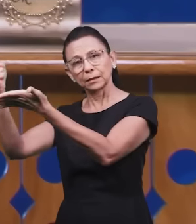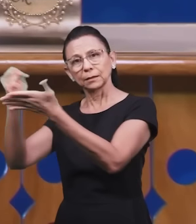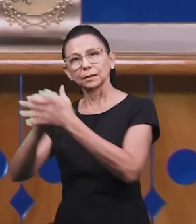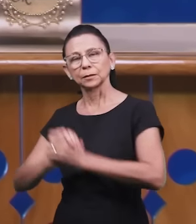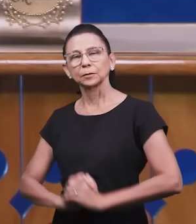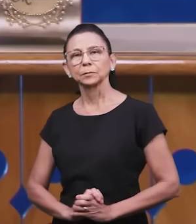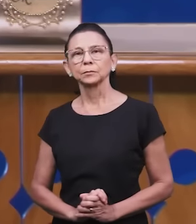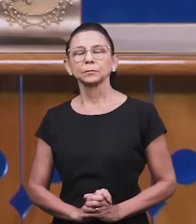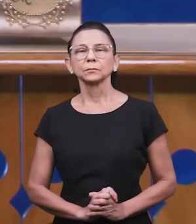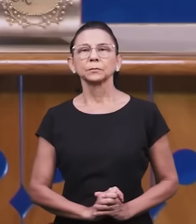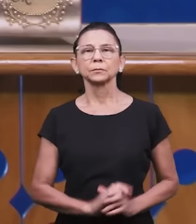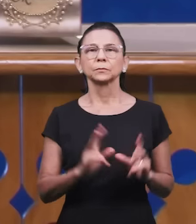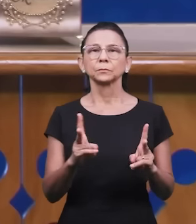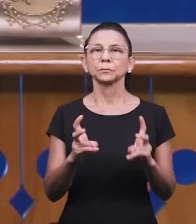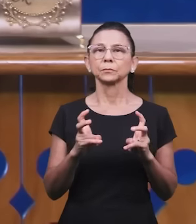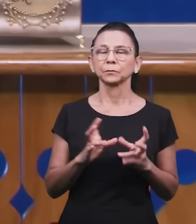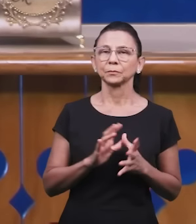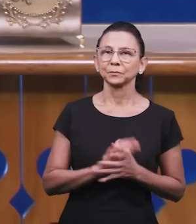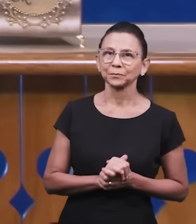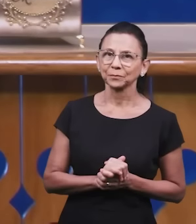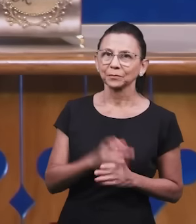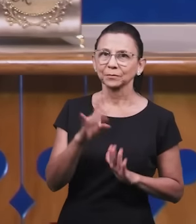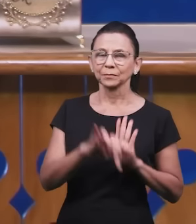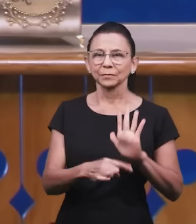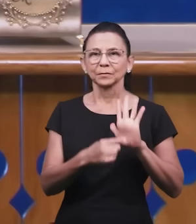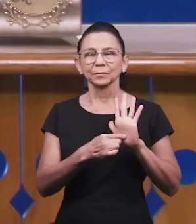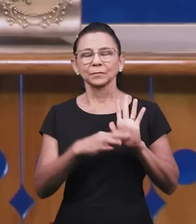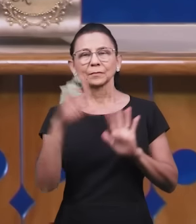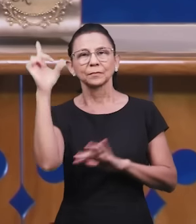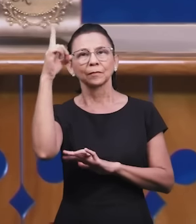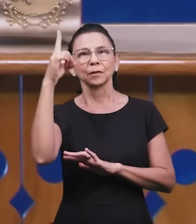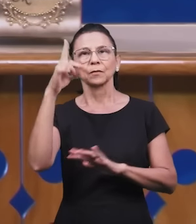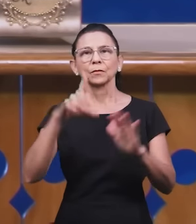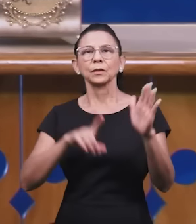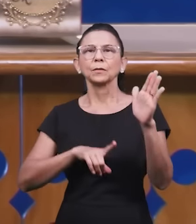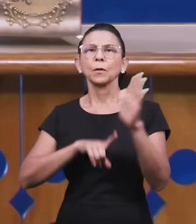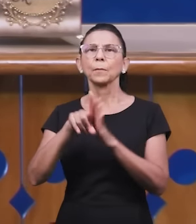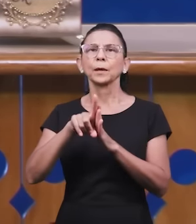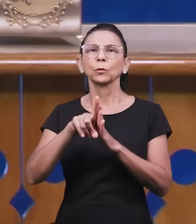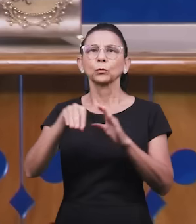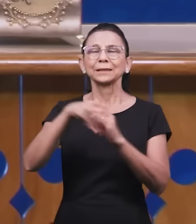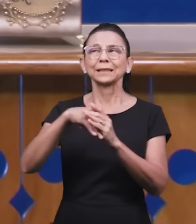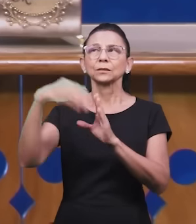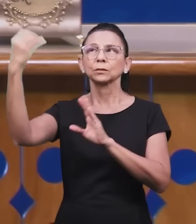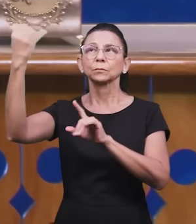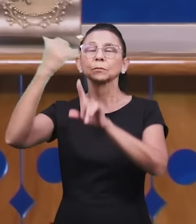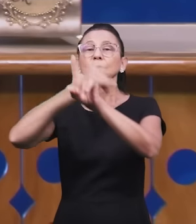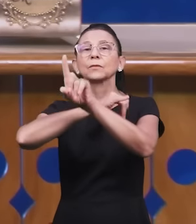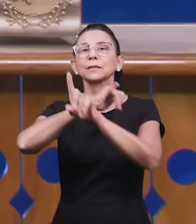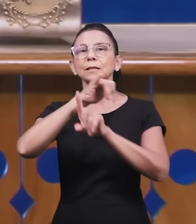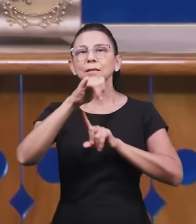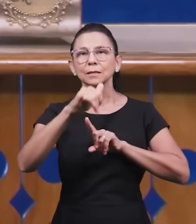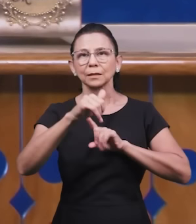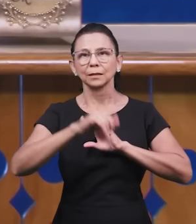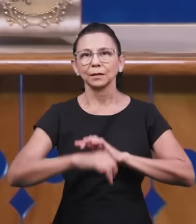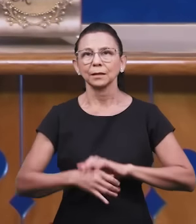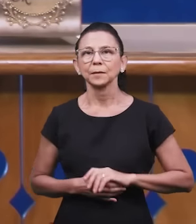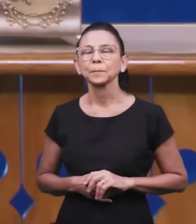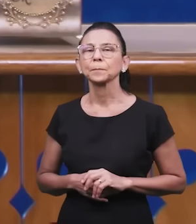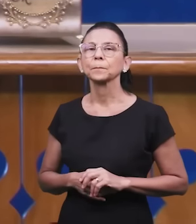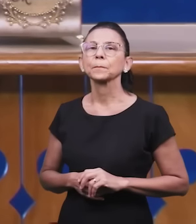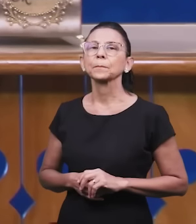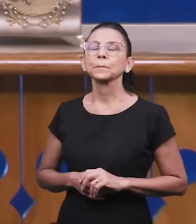igreja. Então nós observamos que Davi, ele faz uma pergunta profética. A pergunta que ele faz, nessa